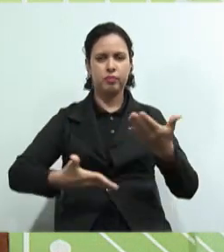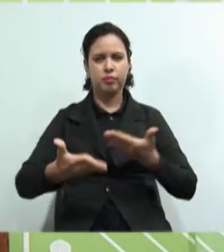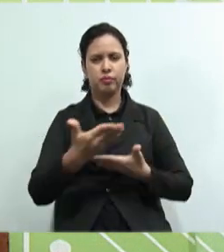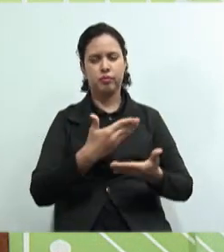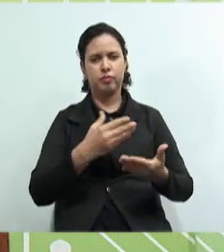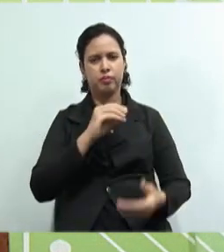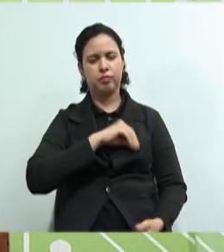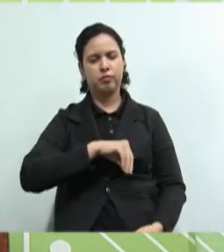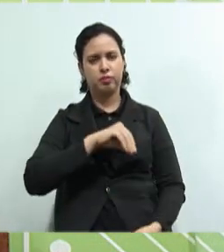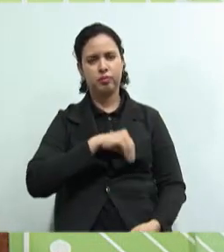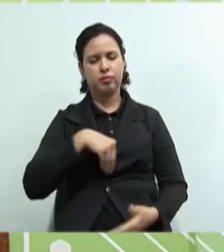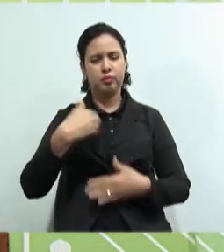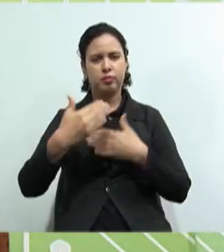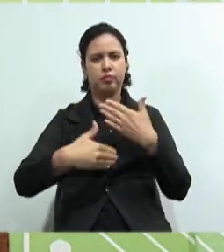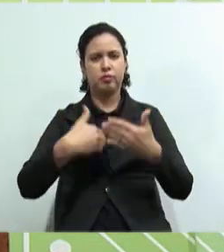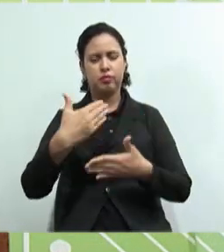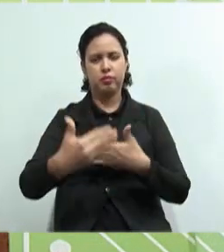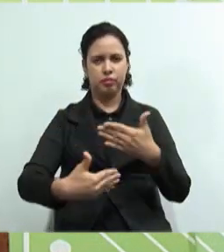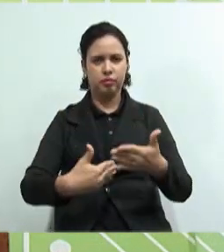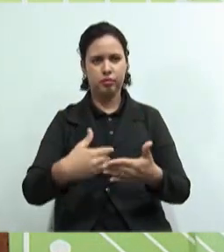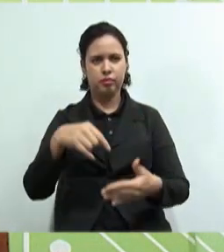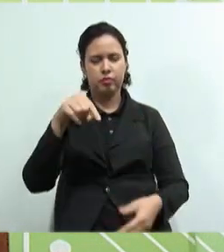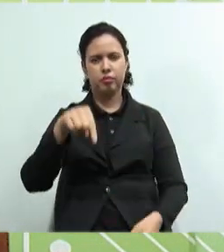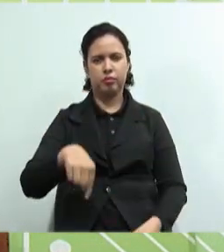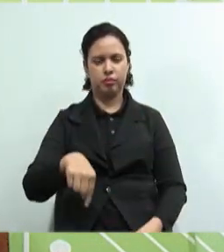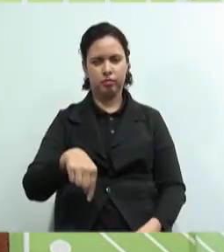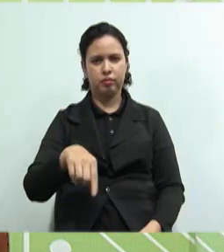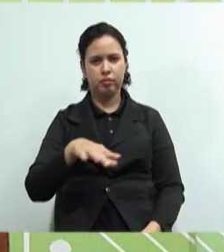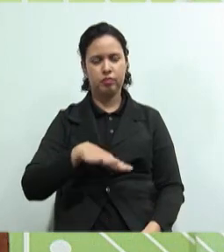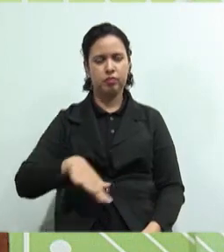melhor desenvolvimento da nossa região.